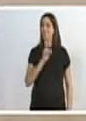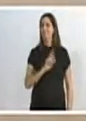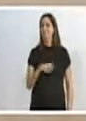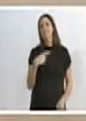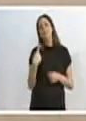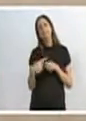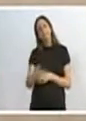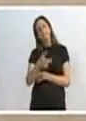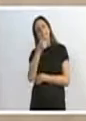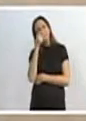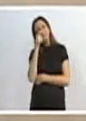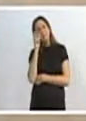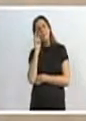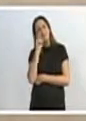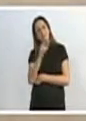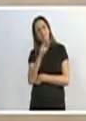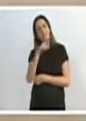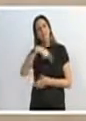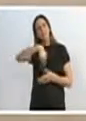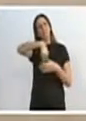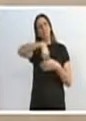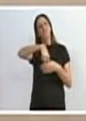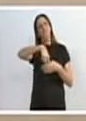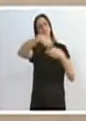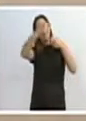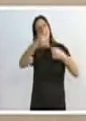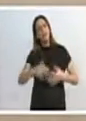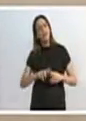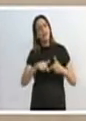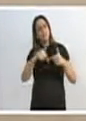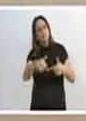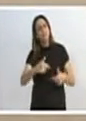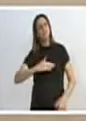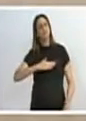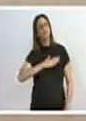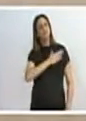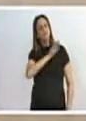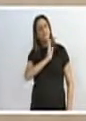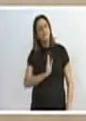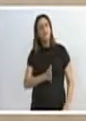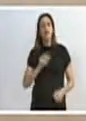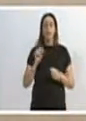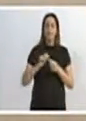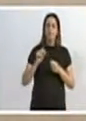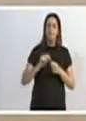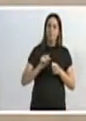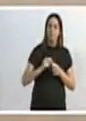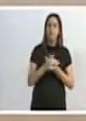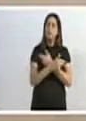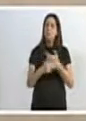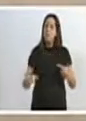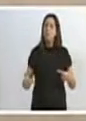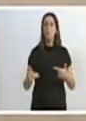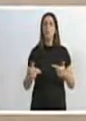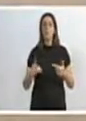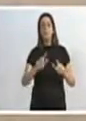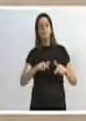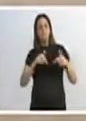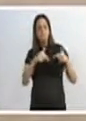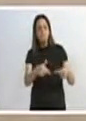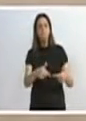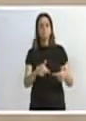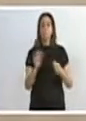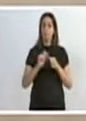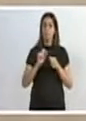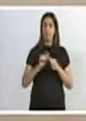seu pronunciamento na defesa de tantas ações importantes que o prefeito Napoleão vem implantando e implementando